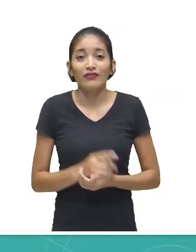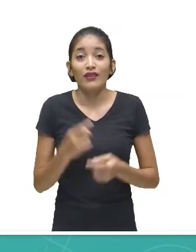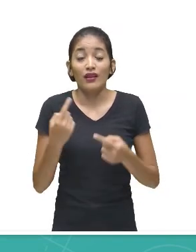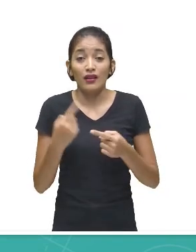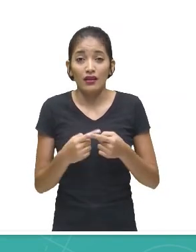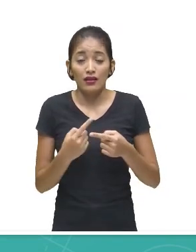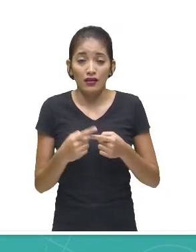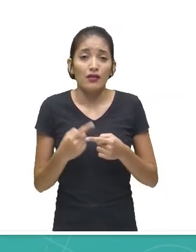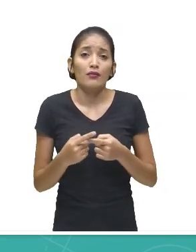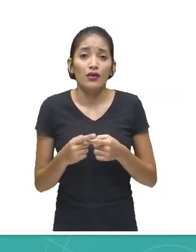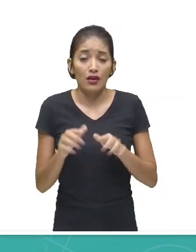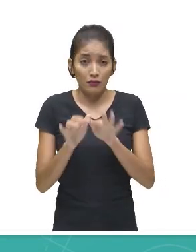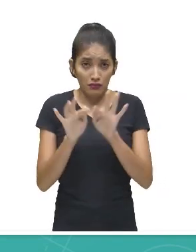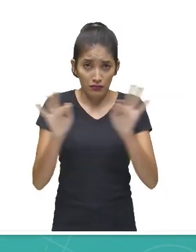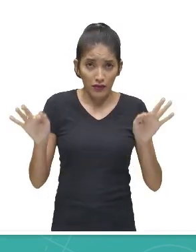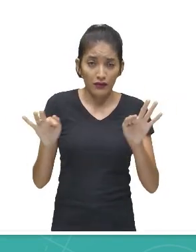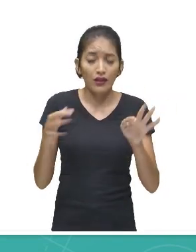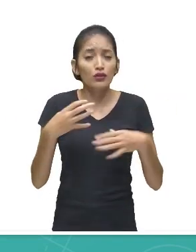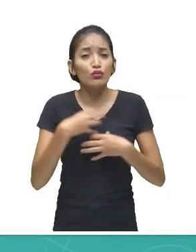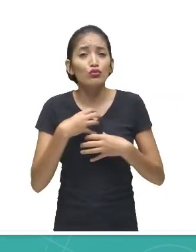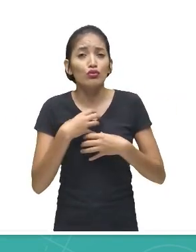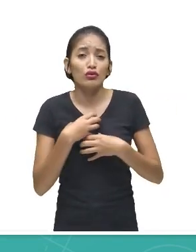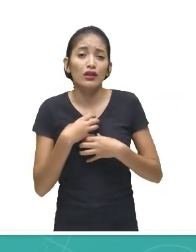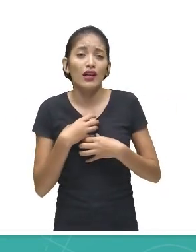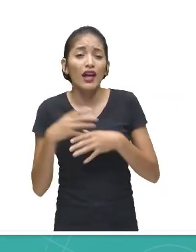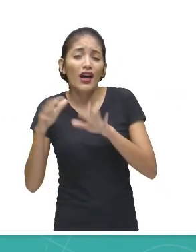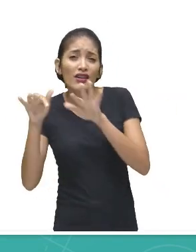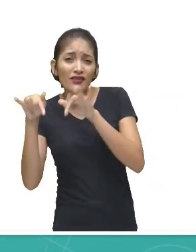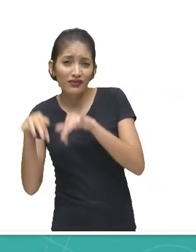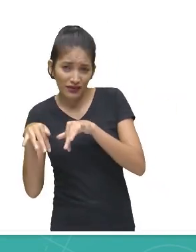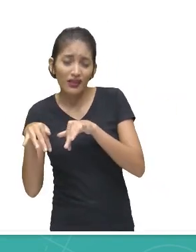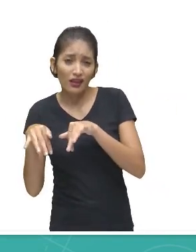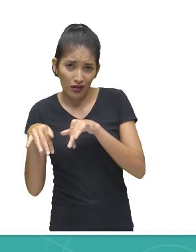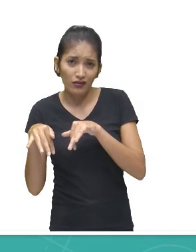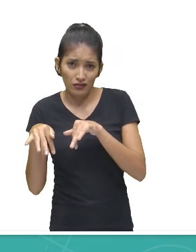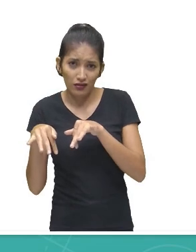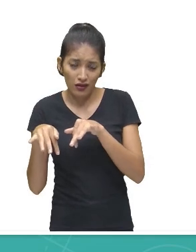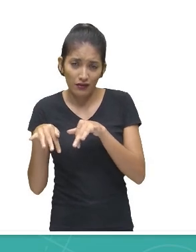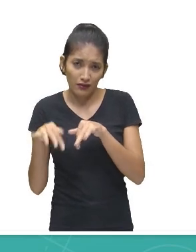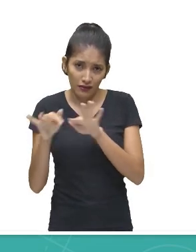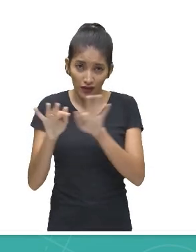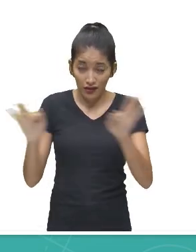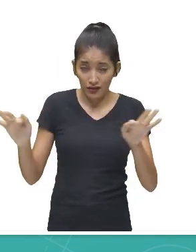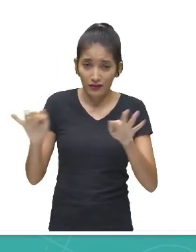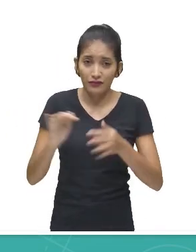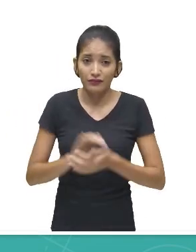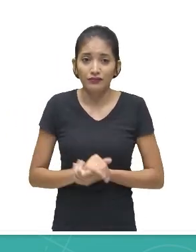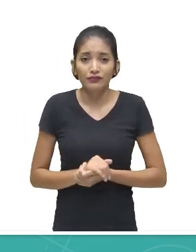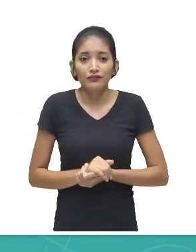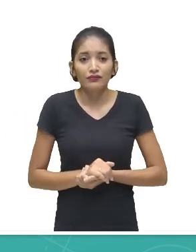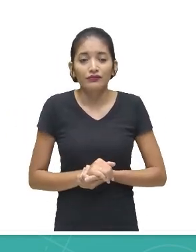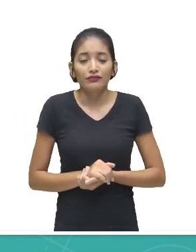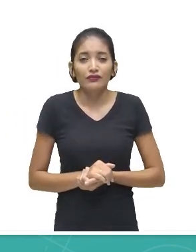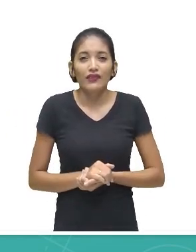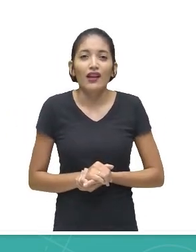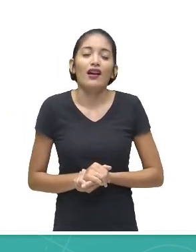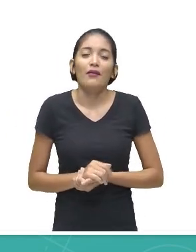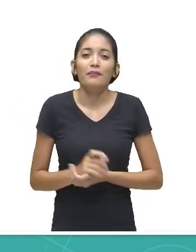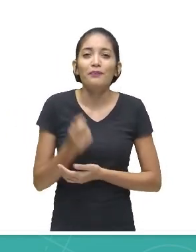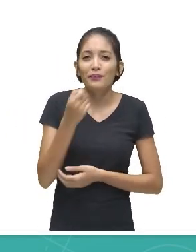anedota, o sentido vai estar aqui no finalzinho, ó. Né? O humor da história,